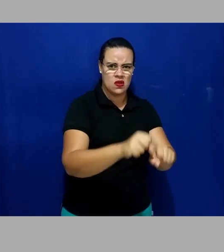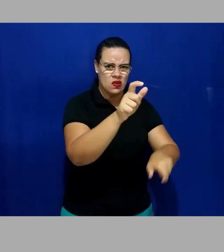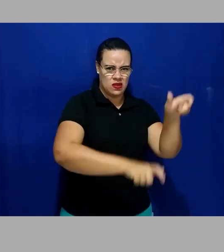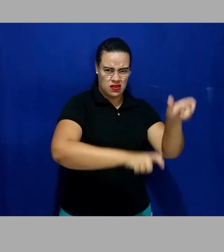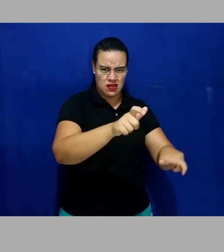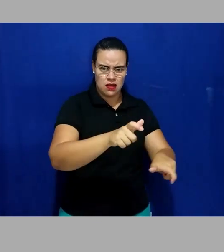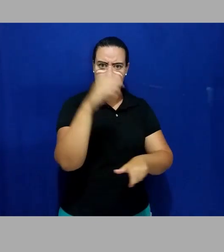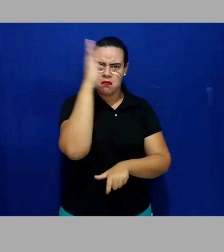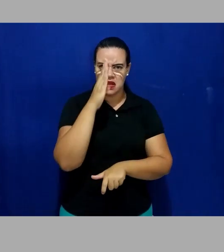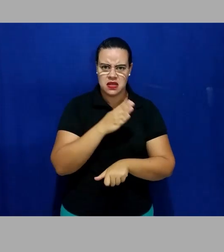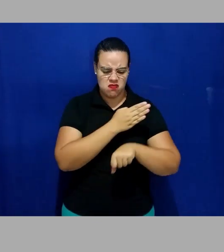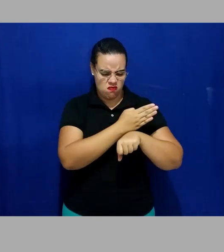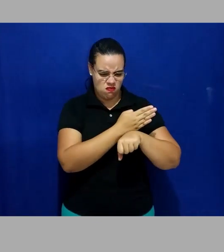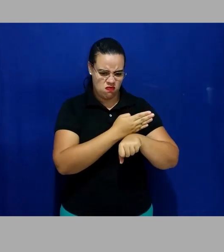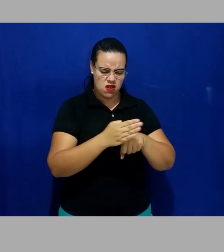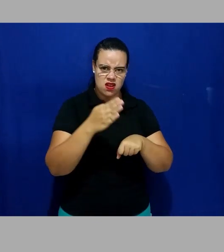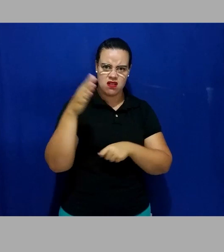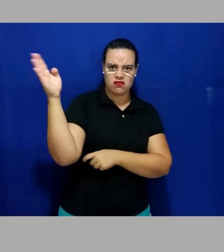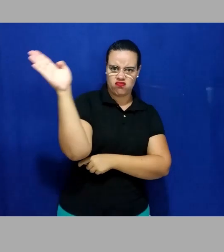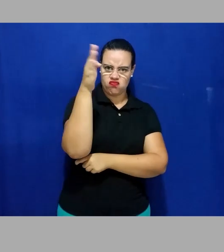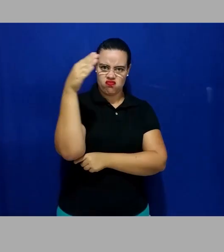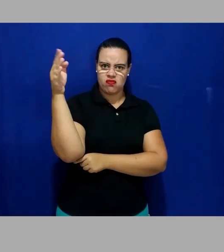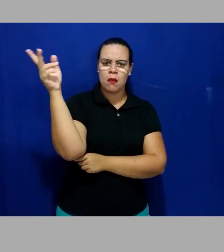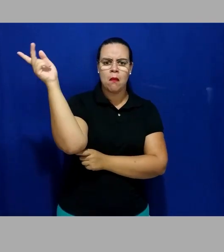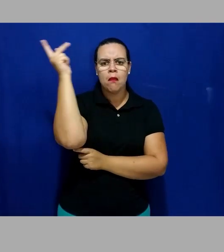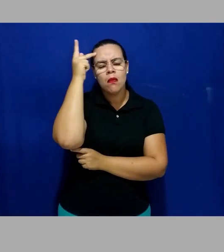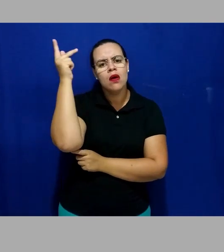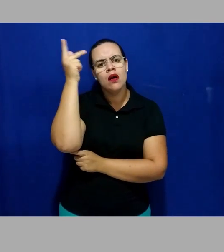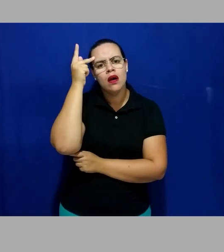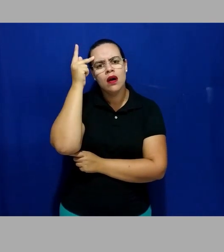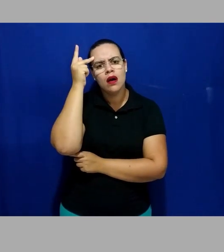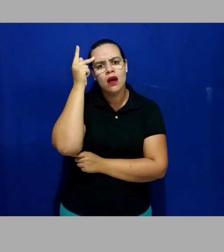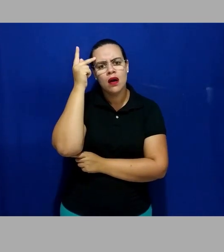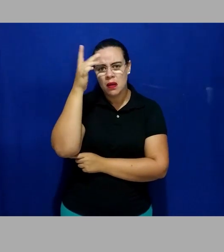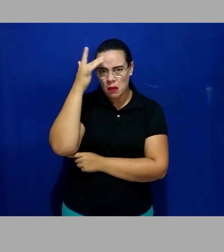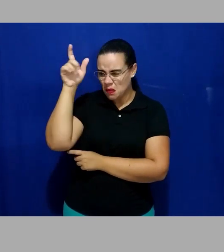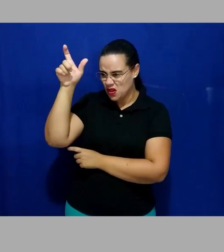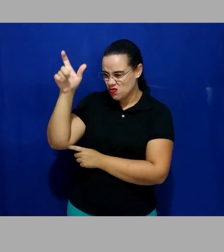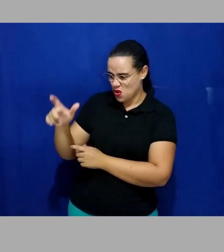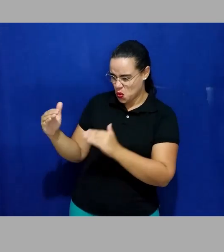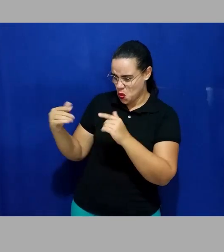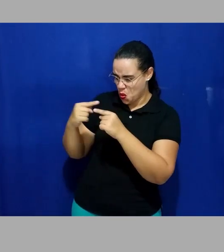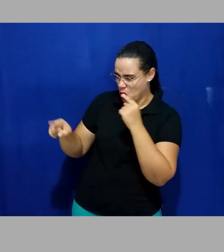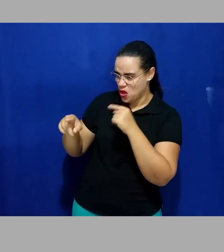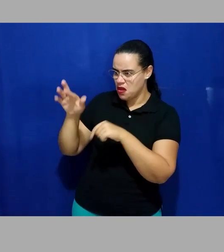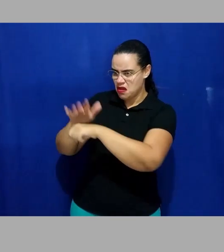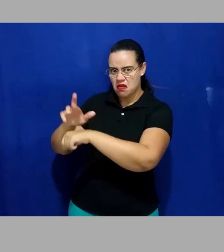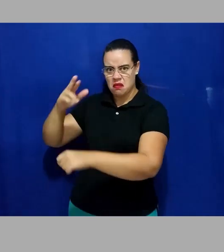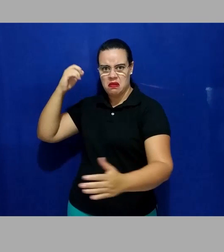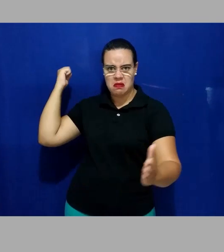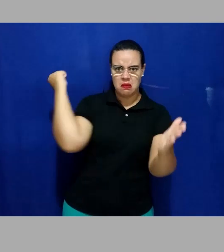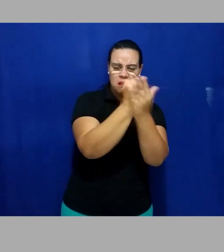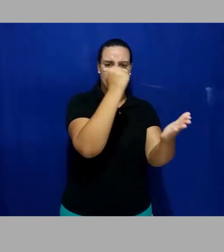guerras bárbaras, colono, sertanista, brasileiro branco, bandeirante, paulista. Em quem